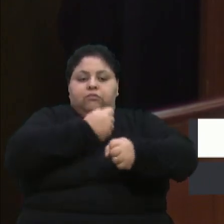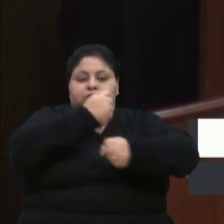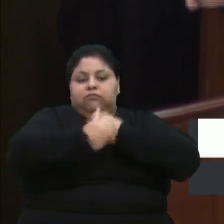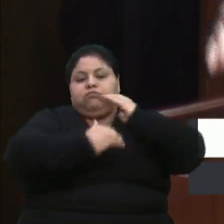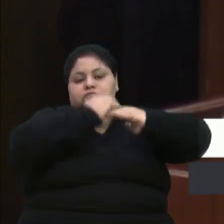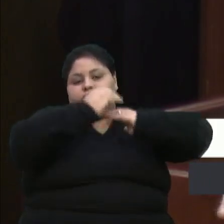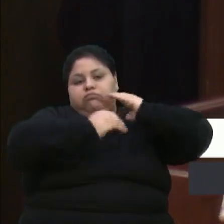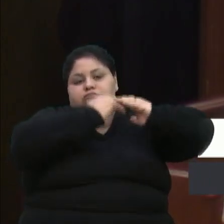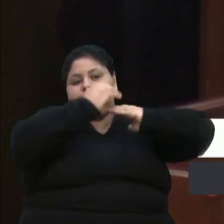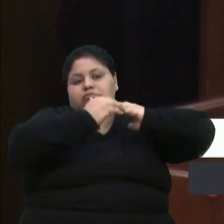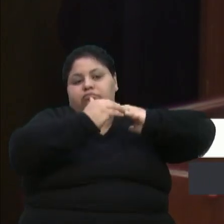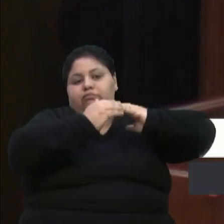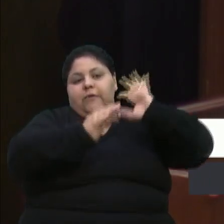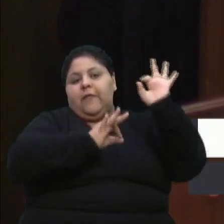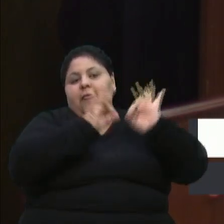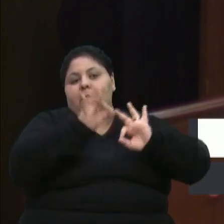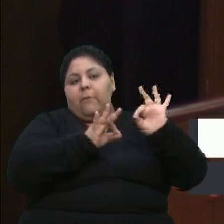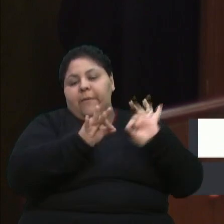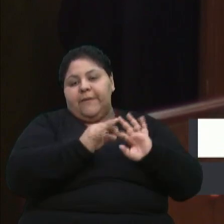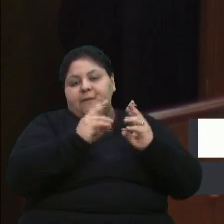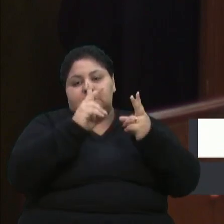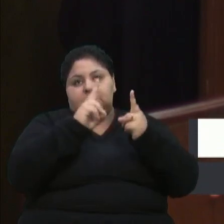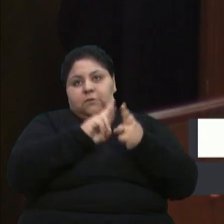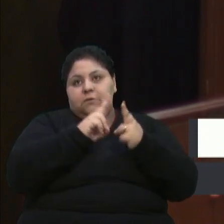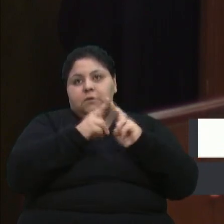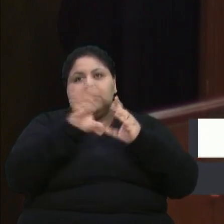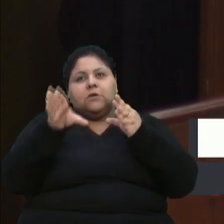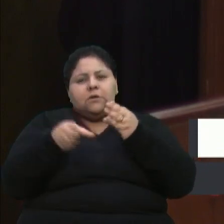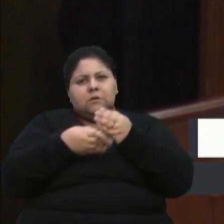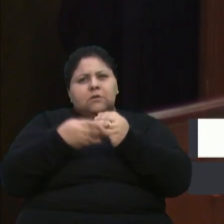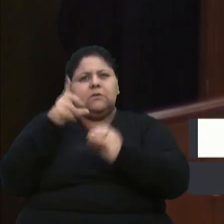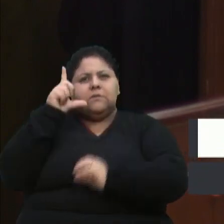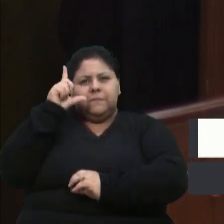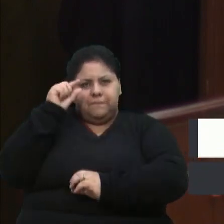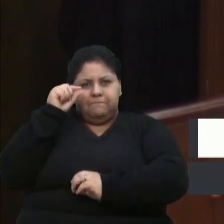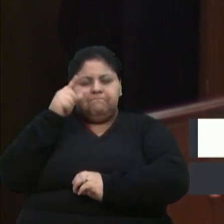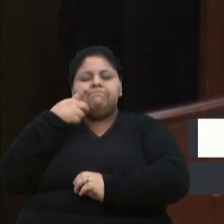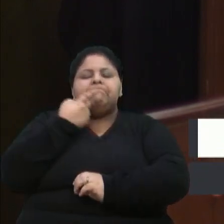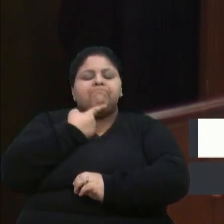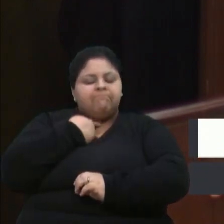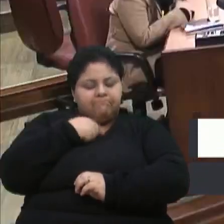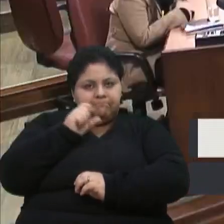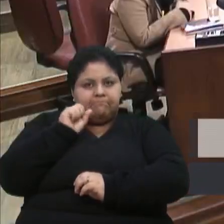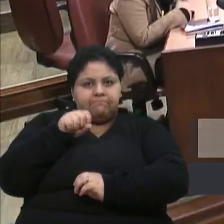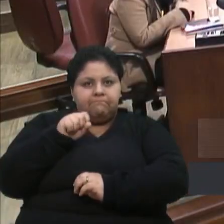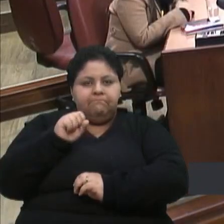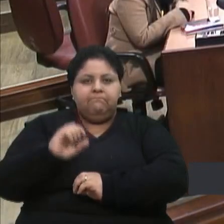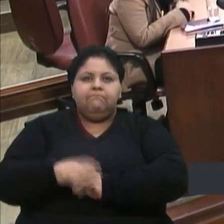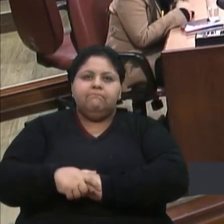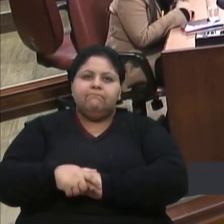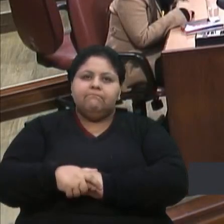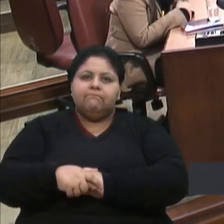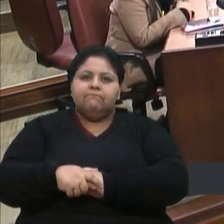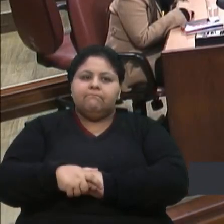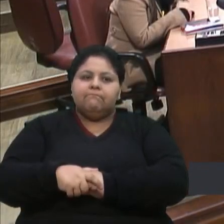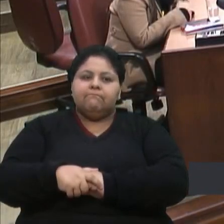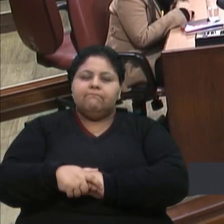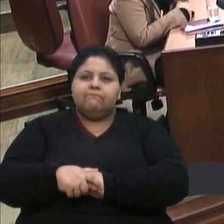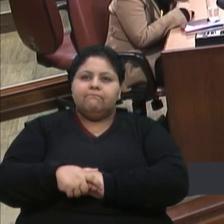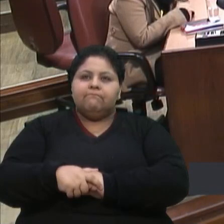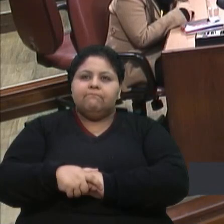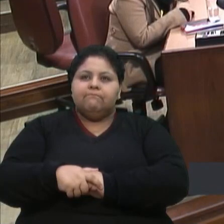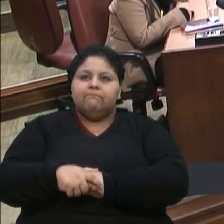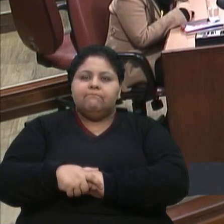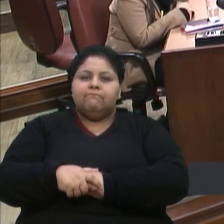e não planejar a questão urbana. Quer uma parte, vereador Scalco? Gostaria. Por favor. Vereador Rafael, o senhor foi preciso.